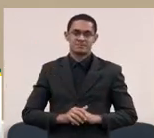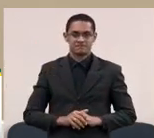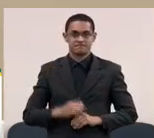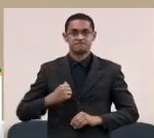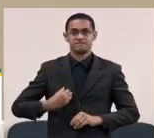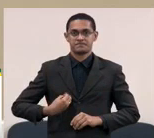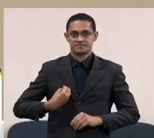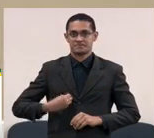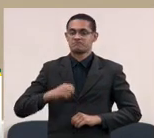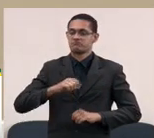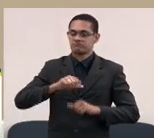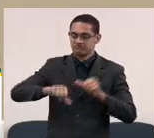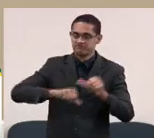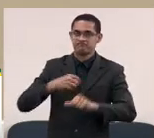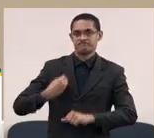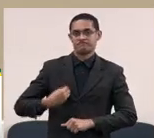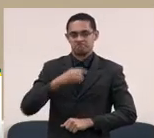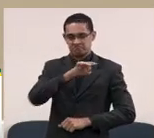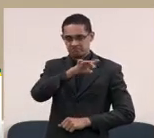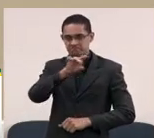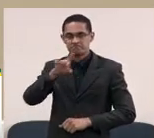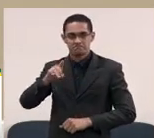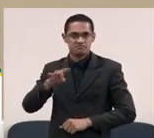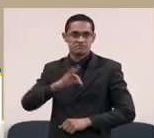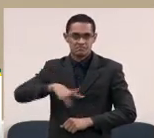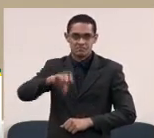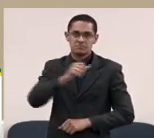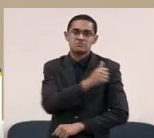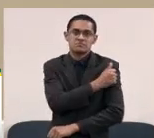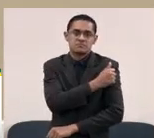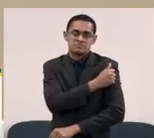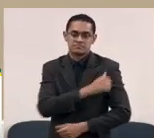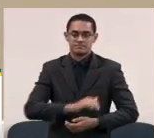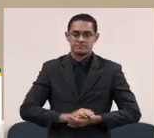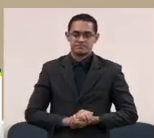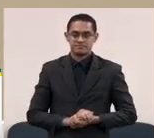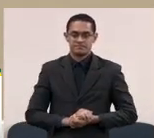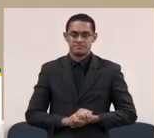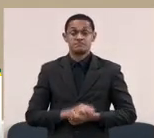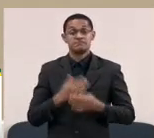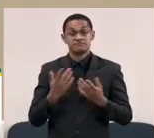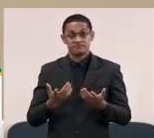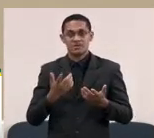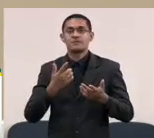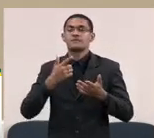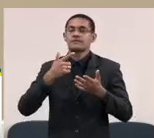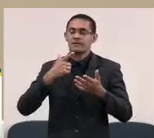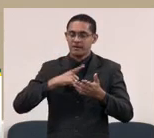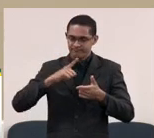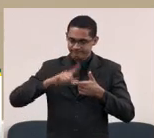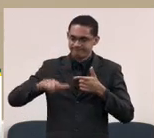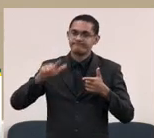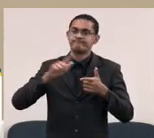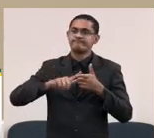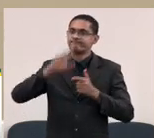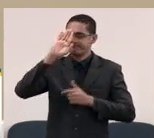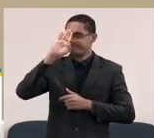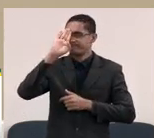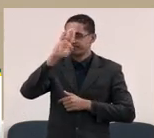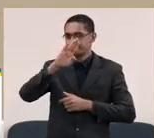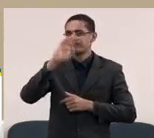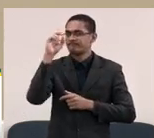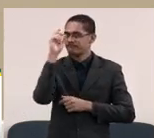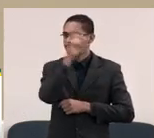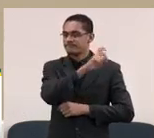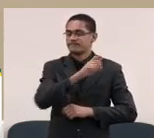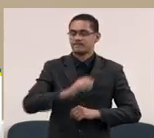transformar o ambiente e as vidas que estão inseridas nela. A prática pedagógica ela representa um desafio muito real em função disso.